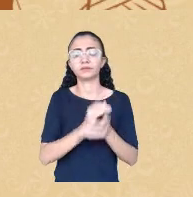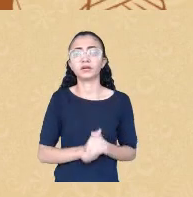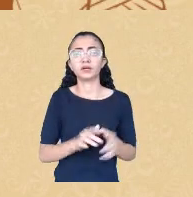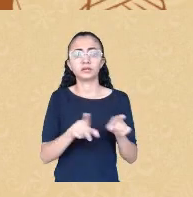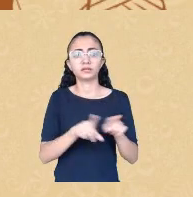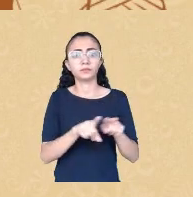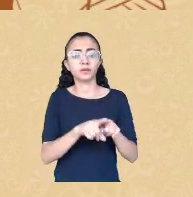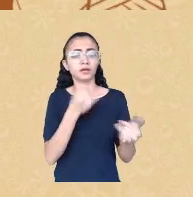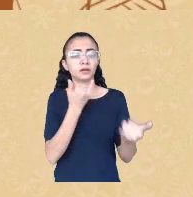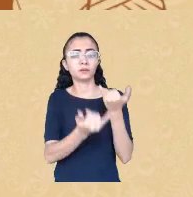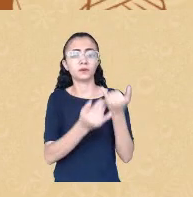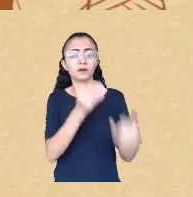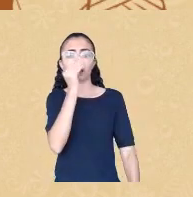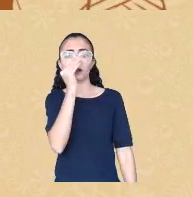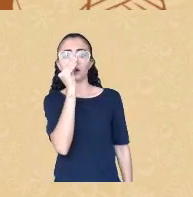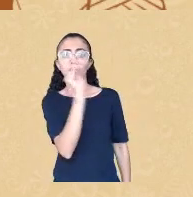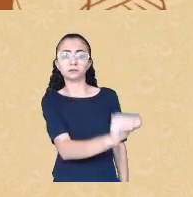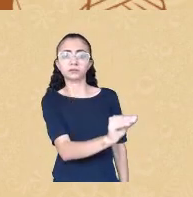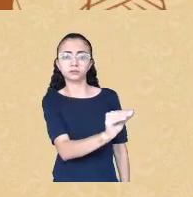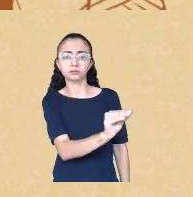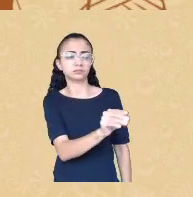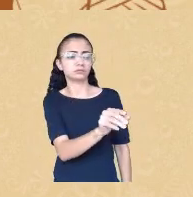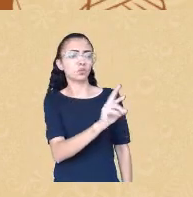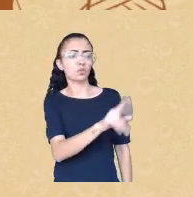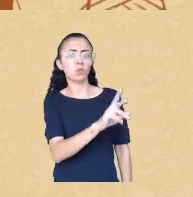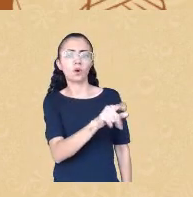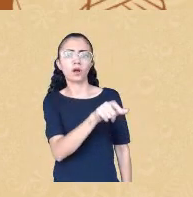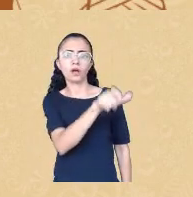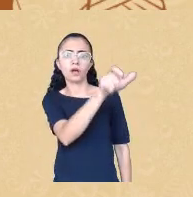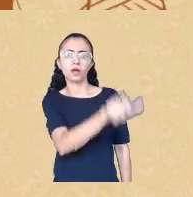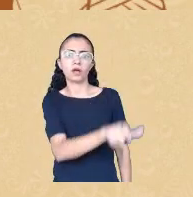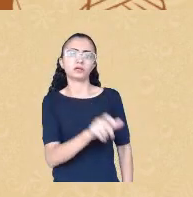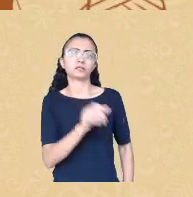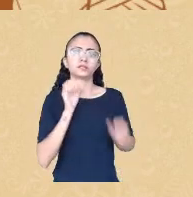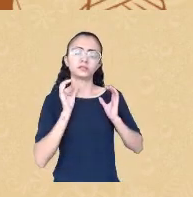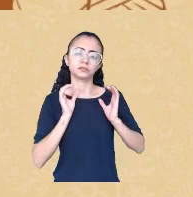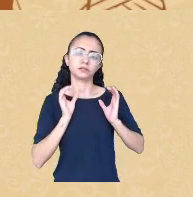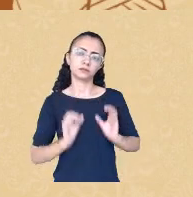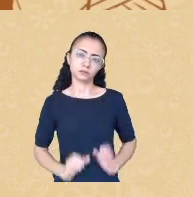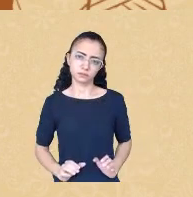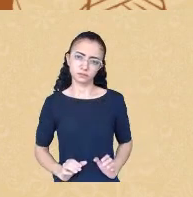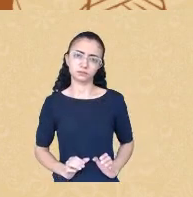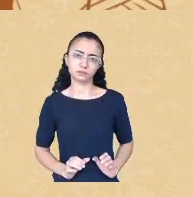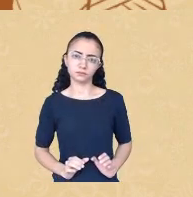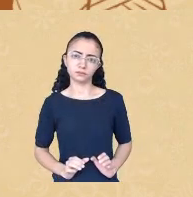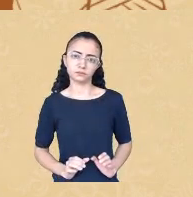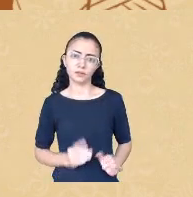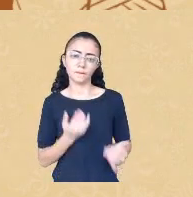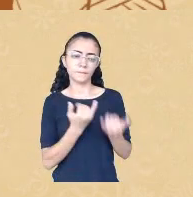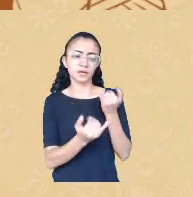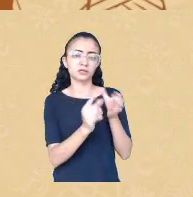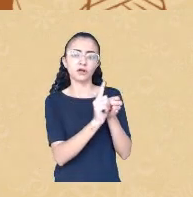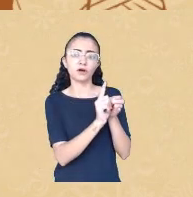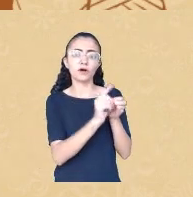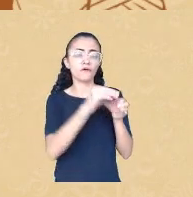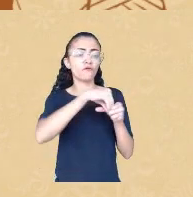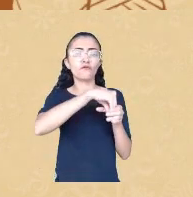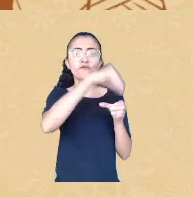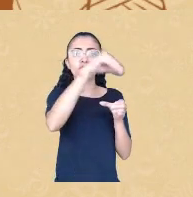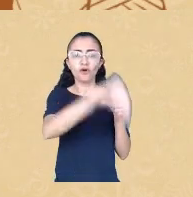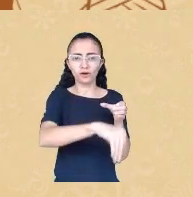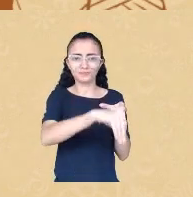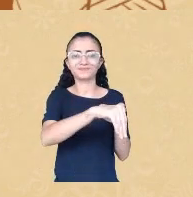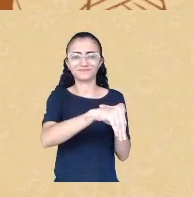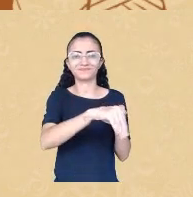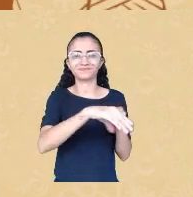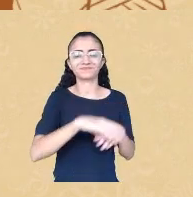da sua condição plena de cidadão. Isso aí é fundamental nessa lógica, daí a questão da escravidão. Ele é marcado, se não